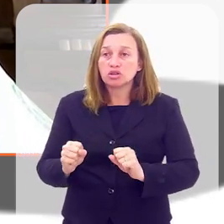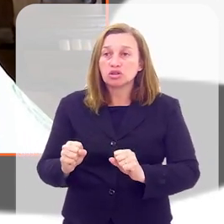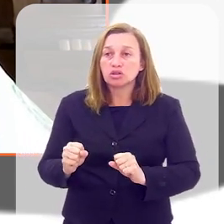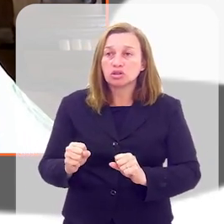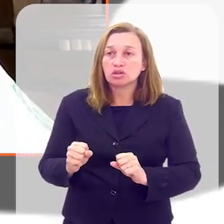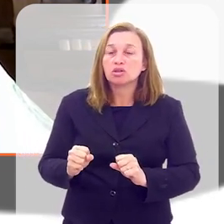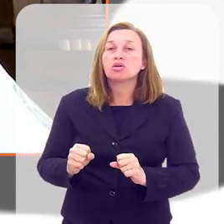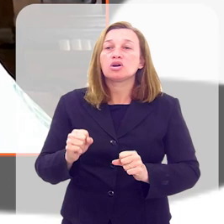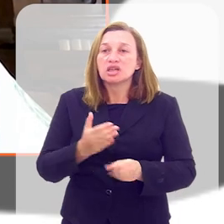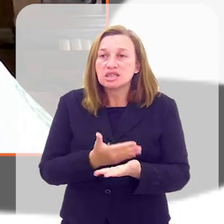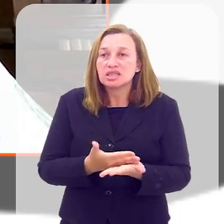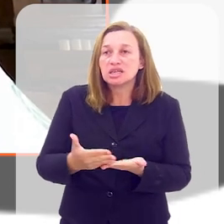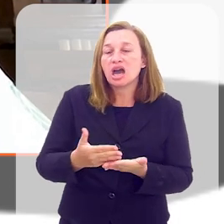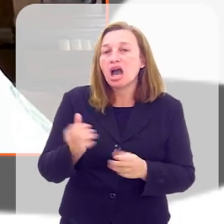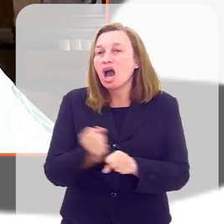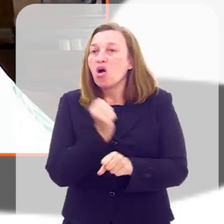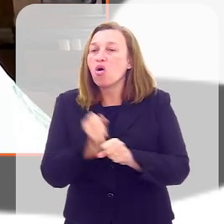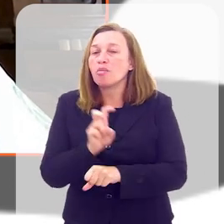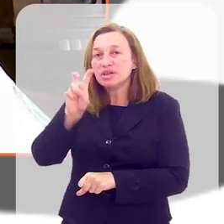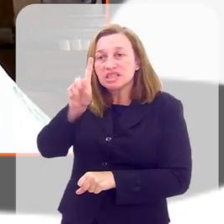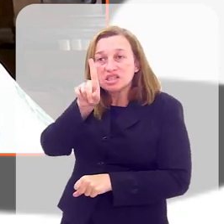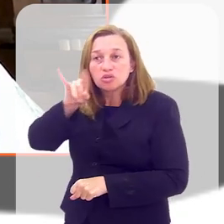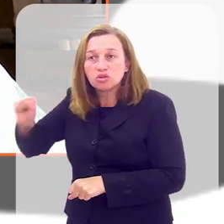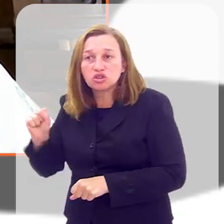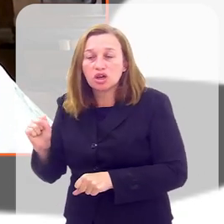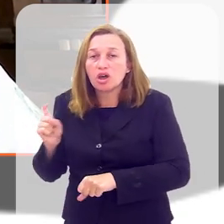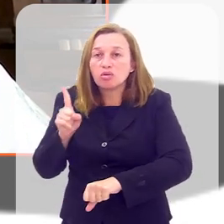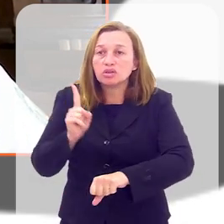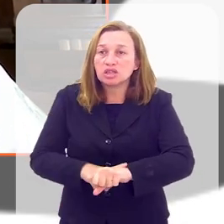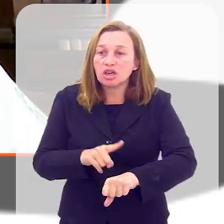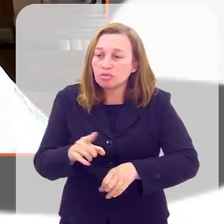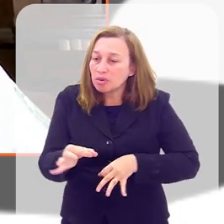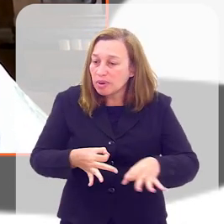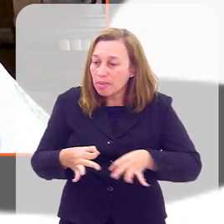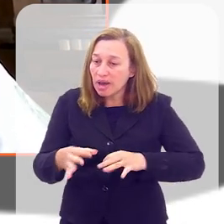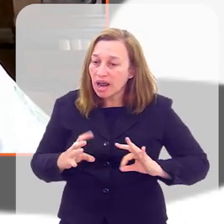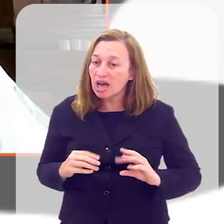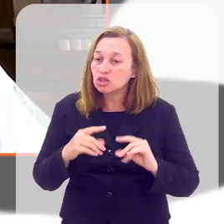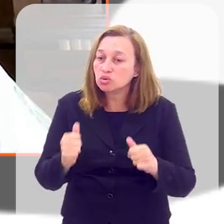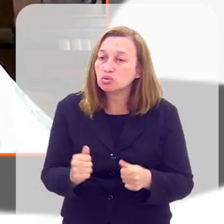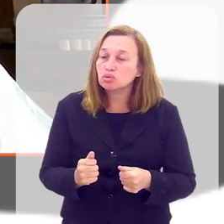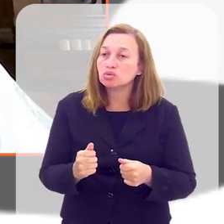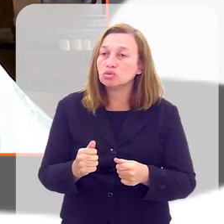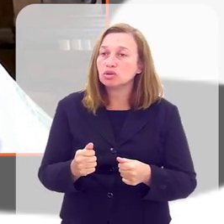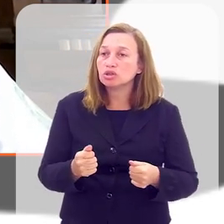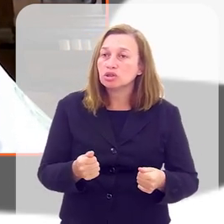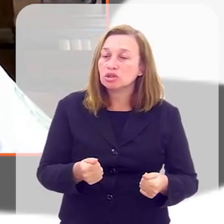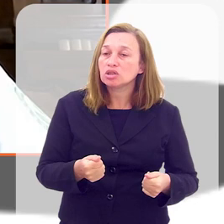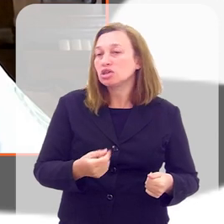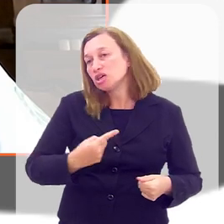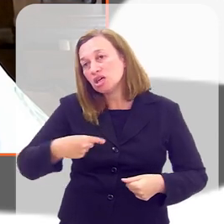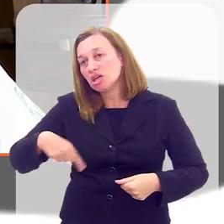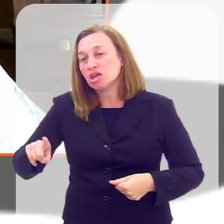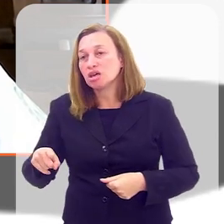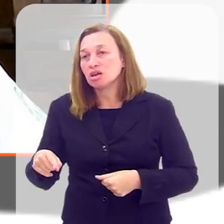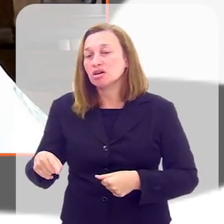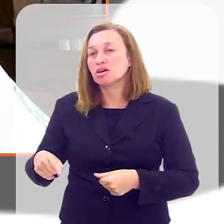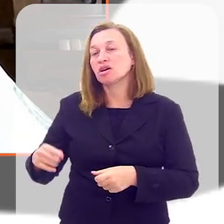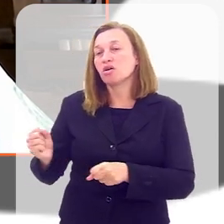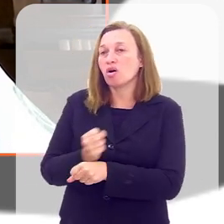a gente pode começar a obra em cinco dias o tempo de botar fazer os painéis botar na carreta e levar para obra